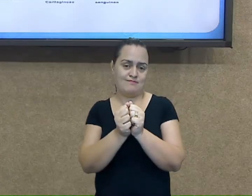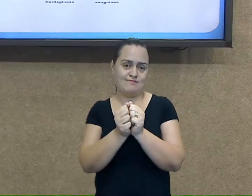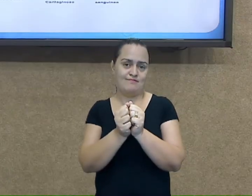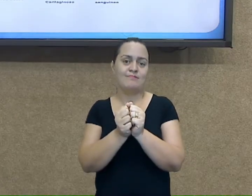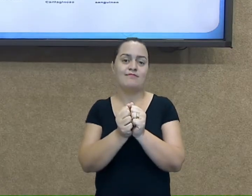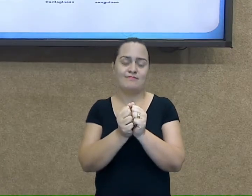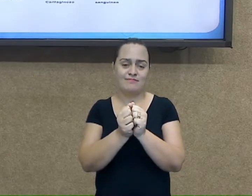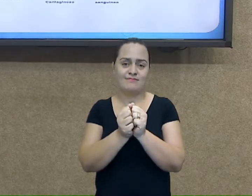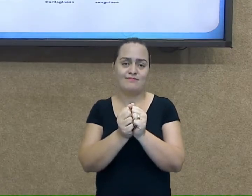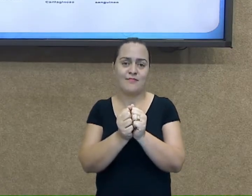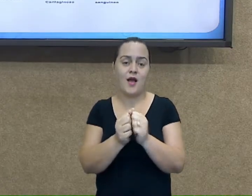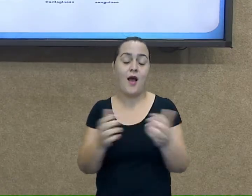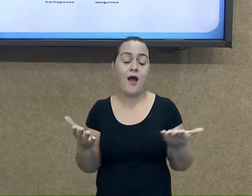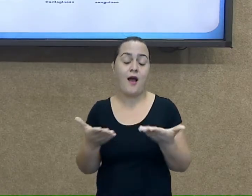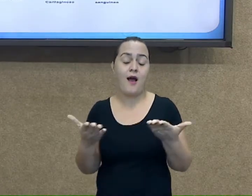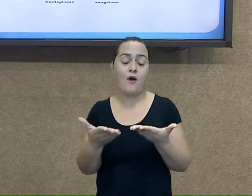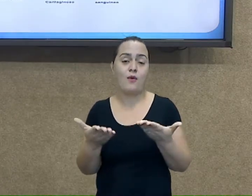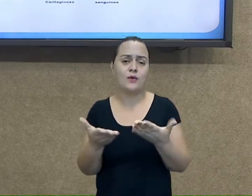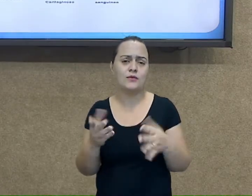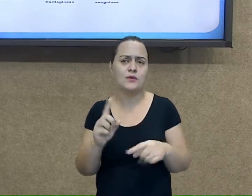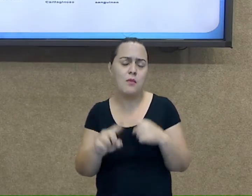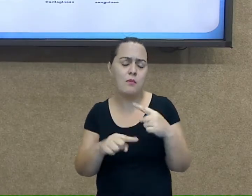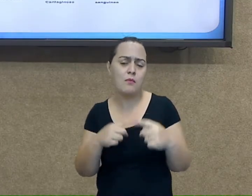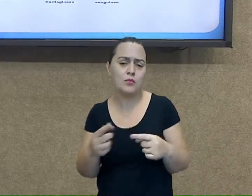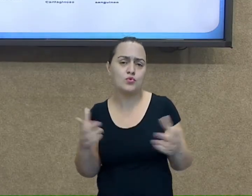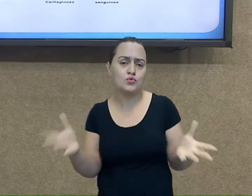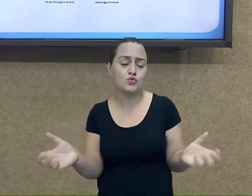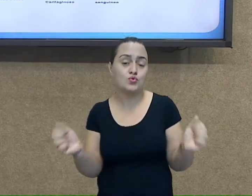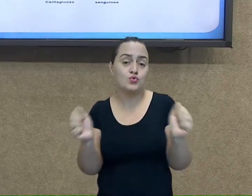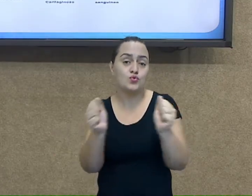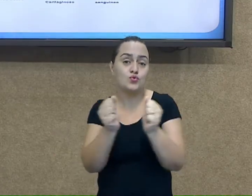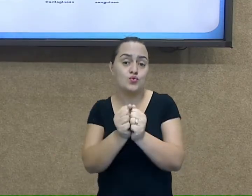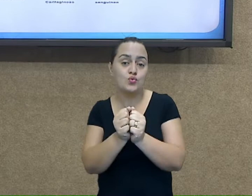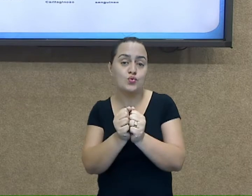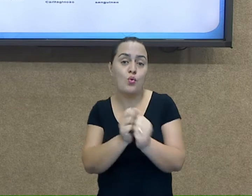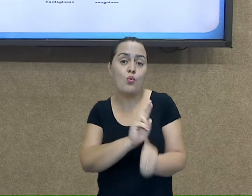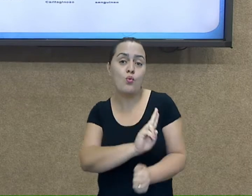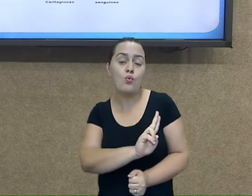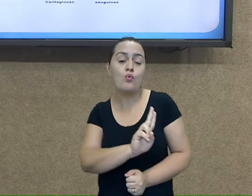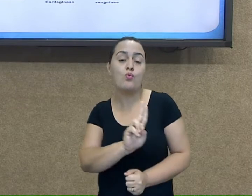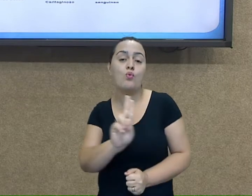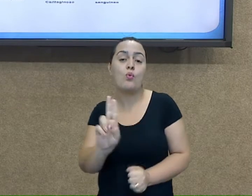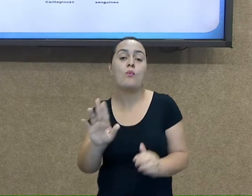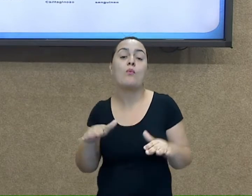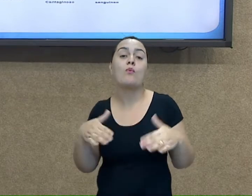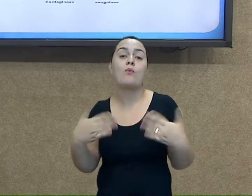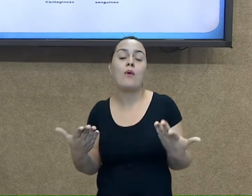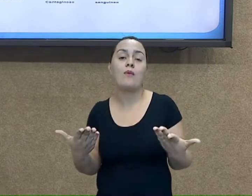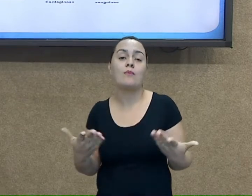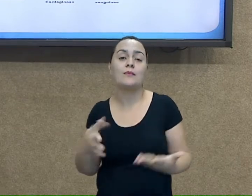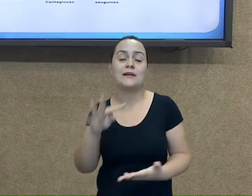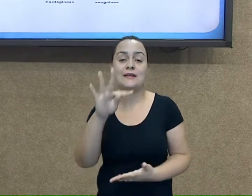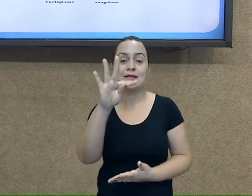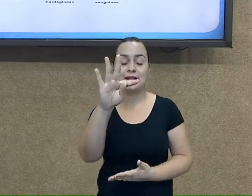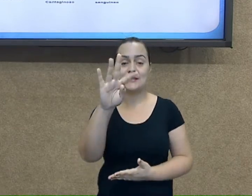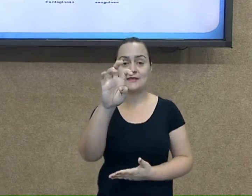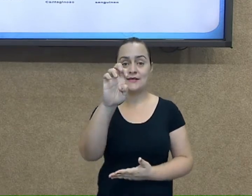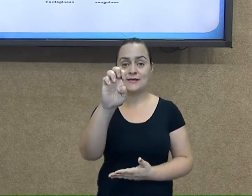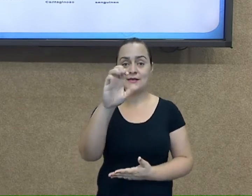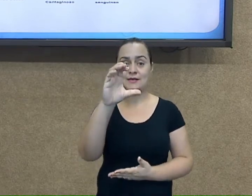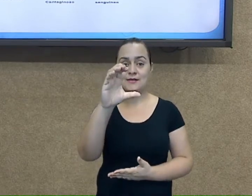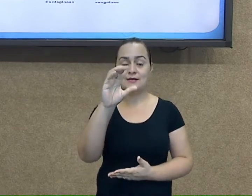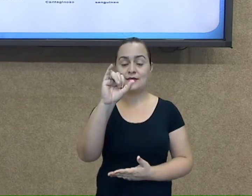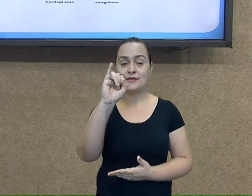célula. Eu chamo este grupo de tecido. Então, o que